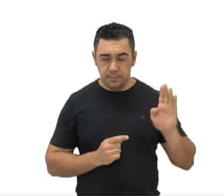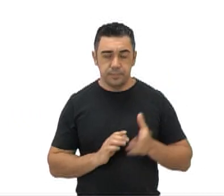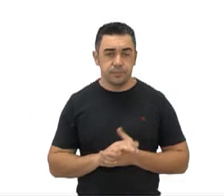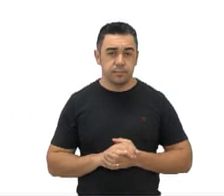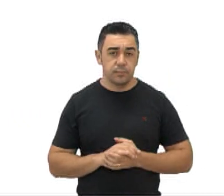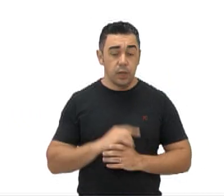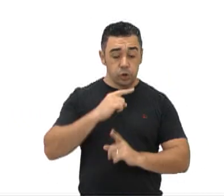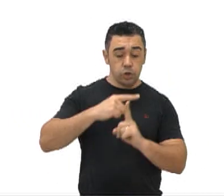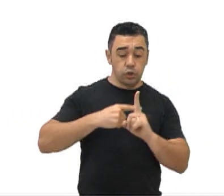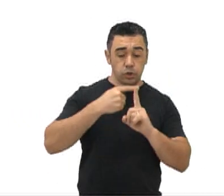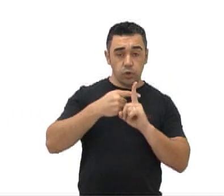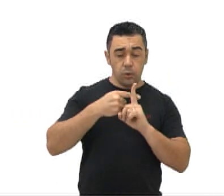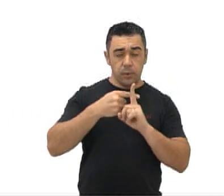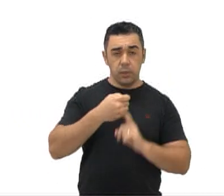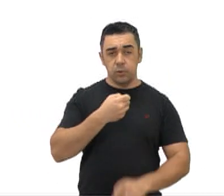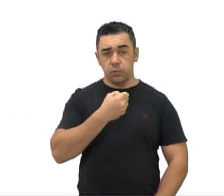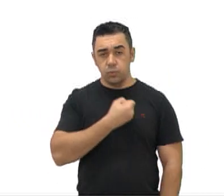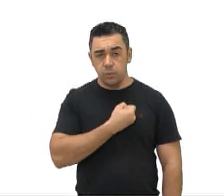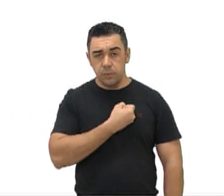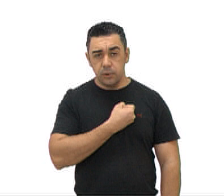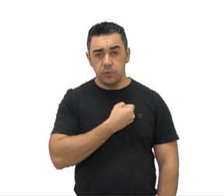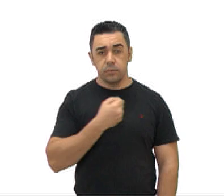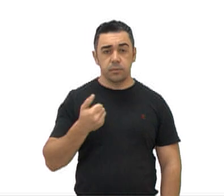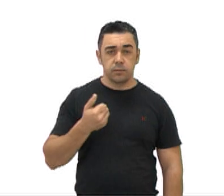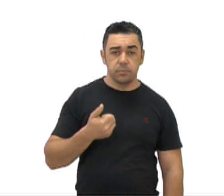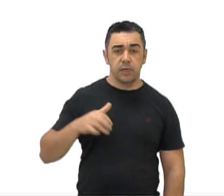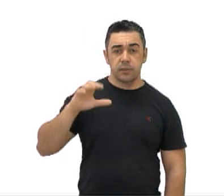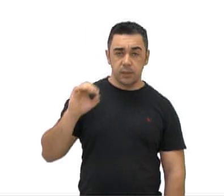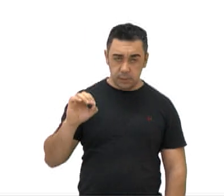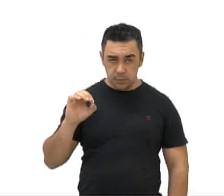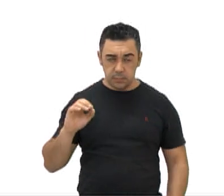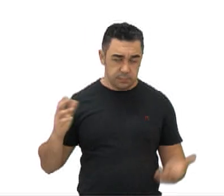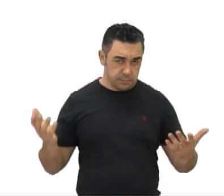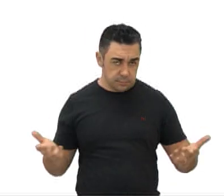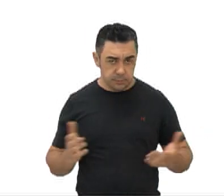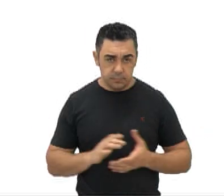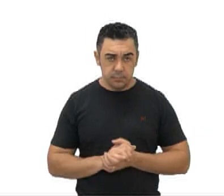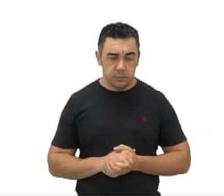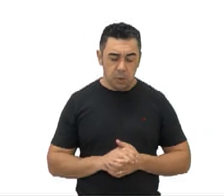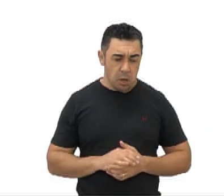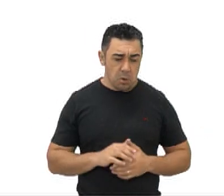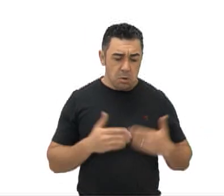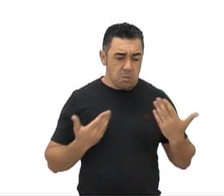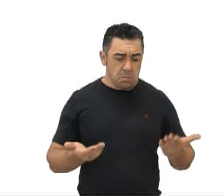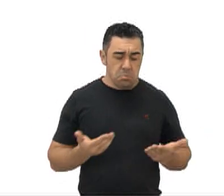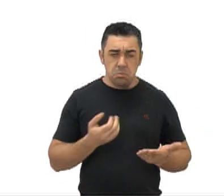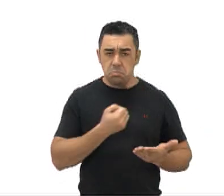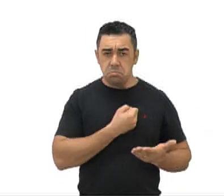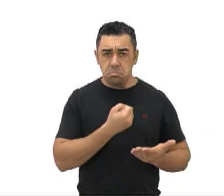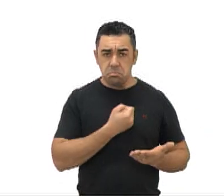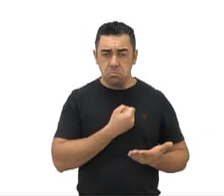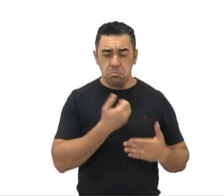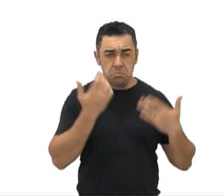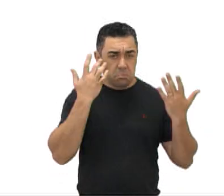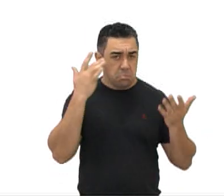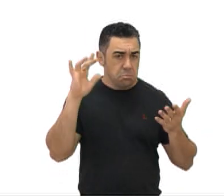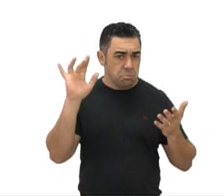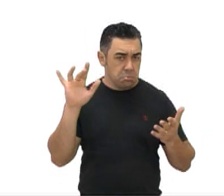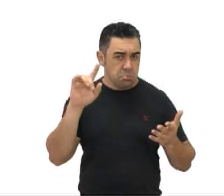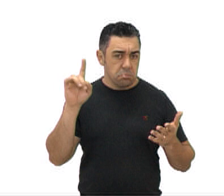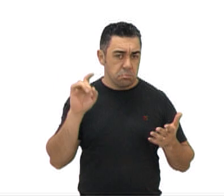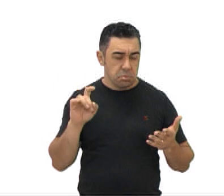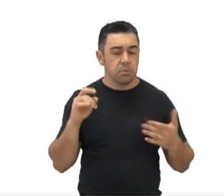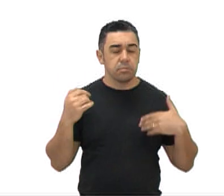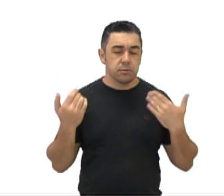a soma de um número com 10. A gente não sabe que número é esse. Esse número é desconhecido.